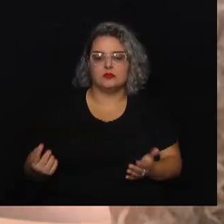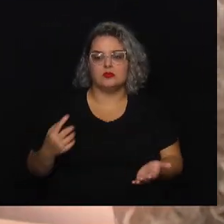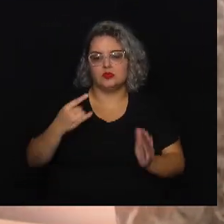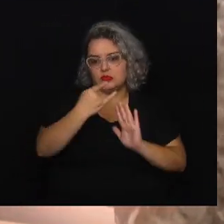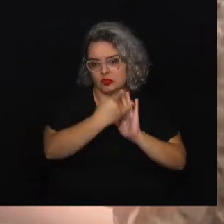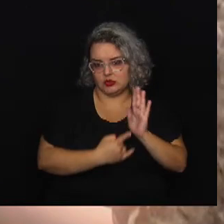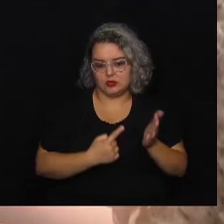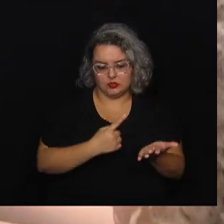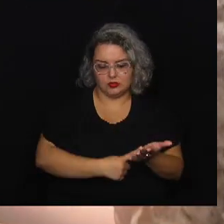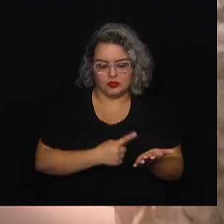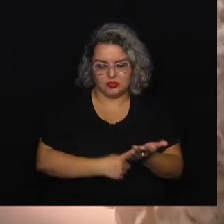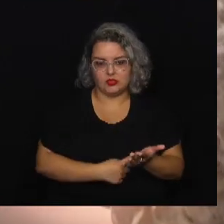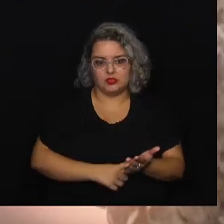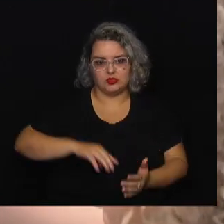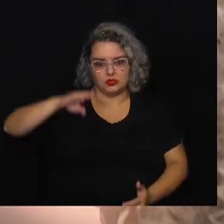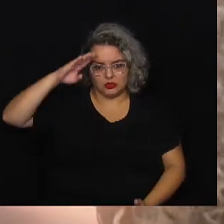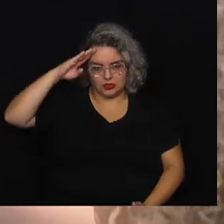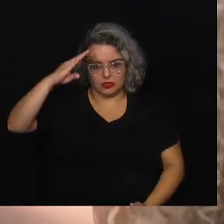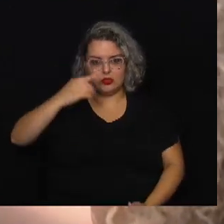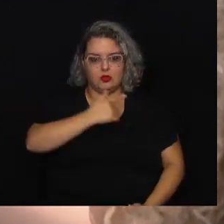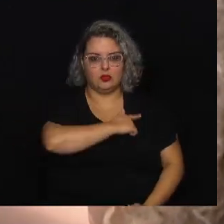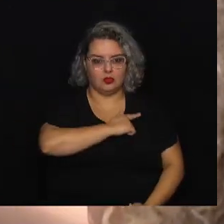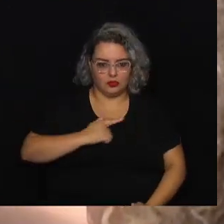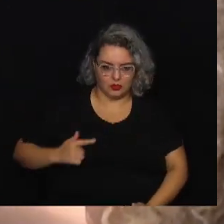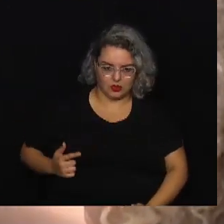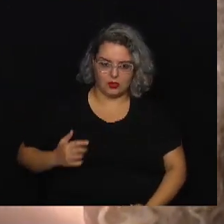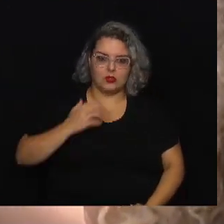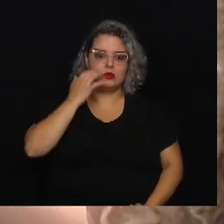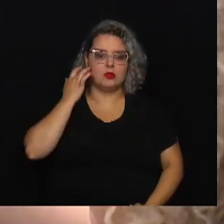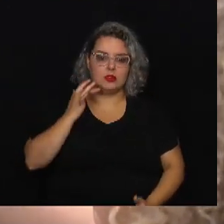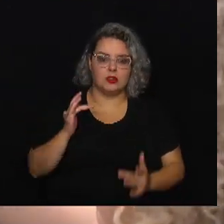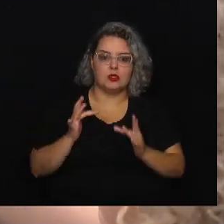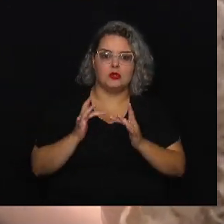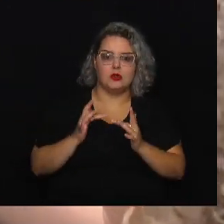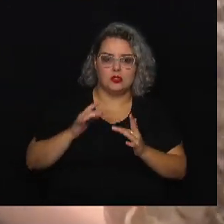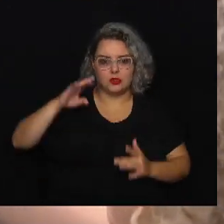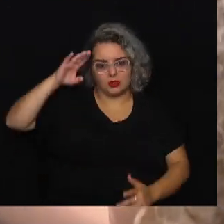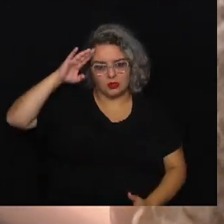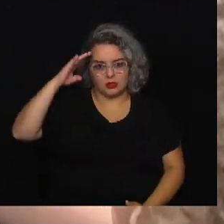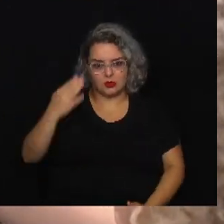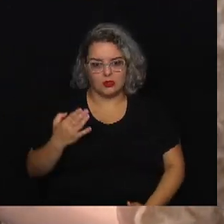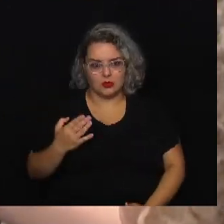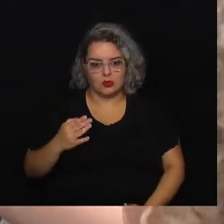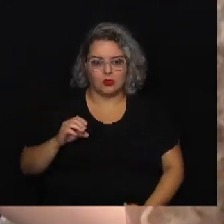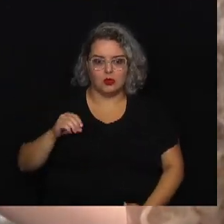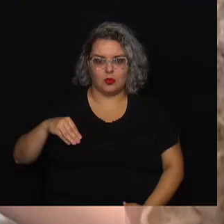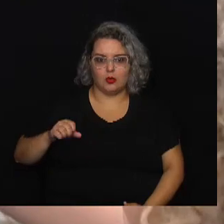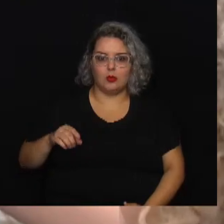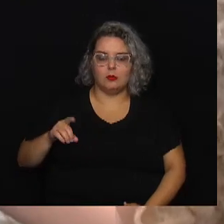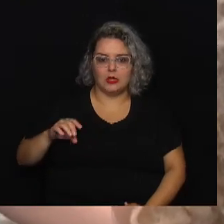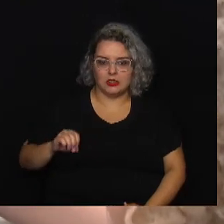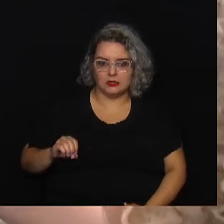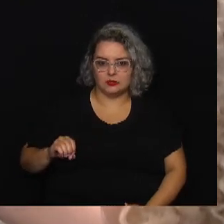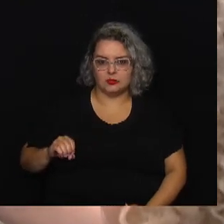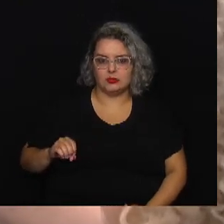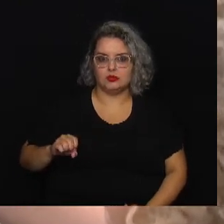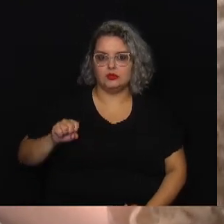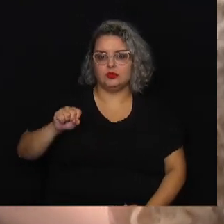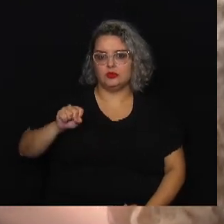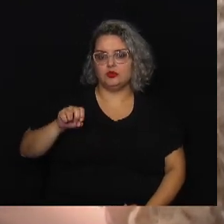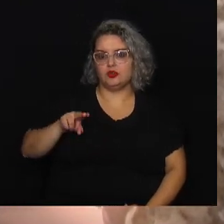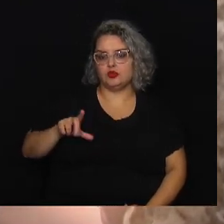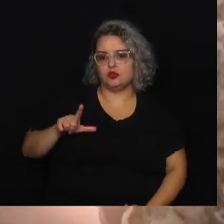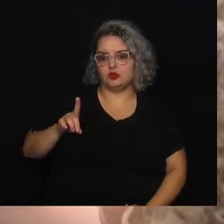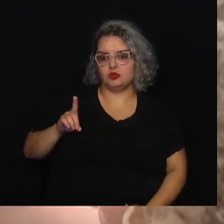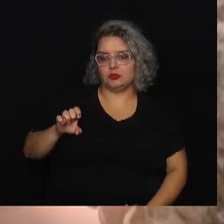O governador Tarcísio também entrou em contato com o Exército. O Comando do Sudeste autorizou essa operação.